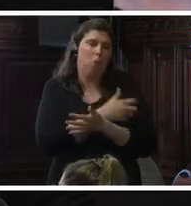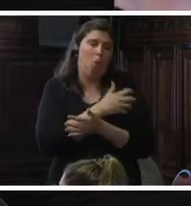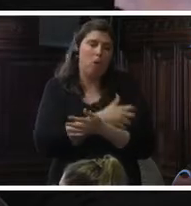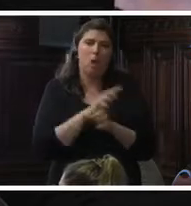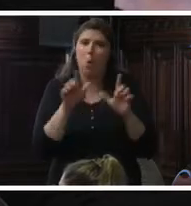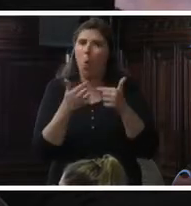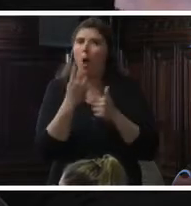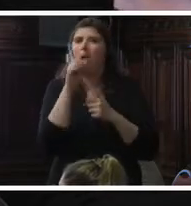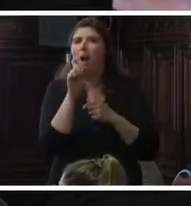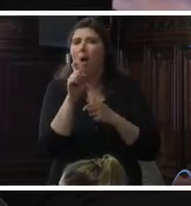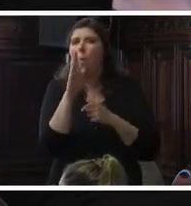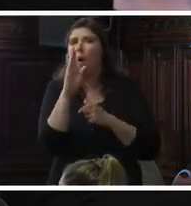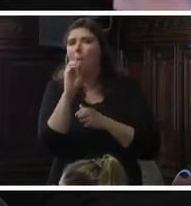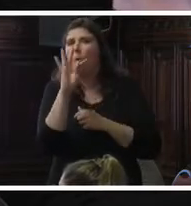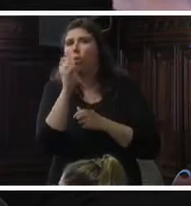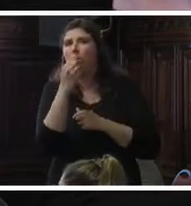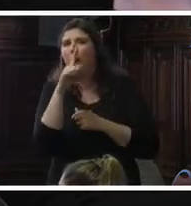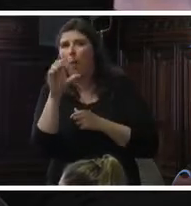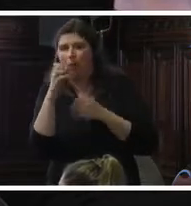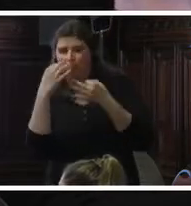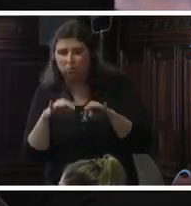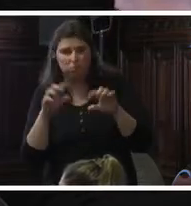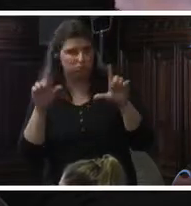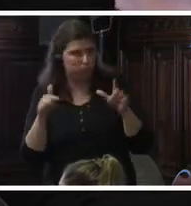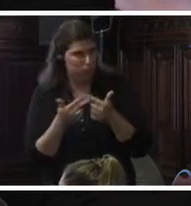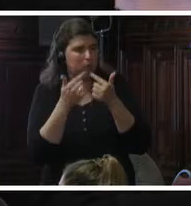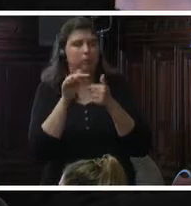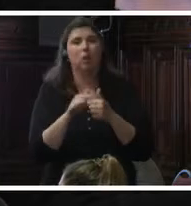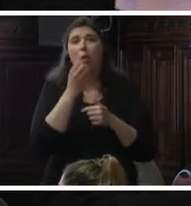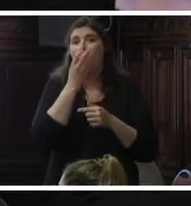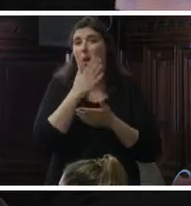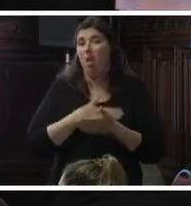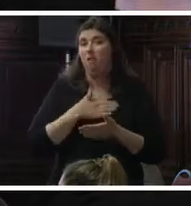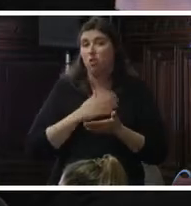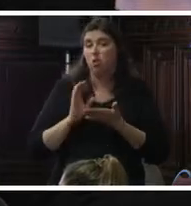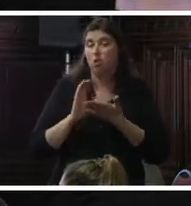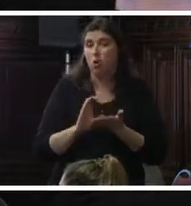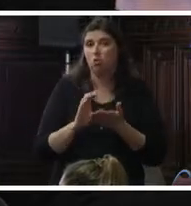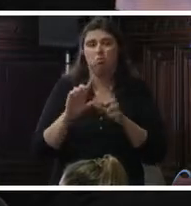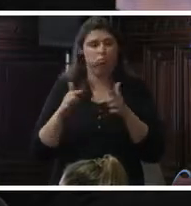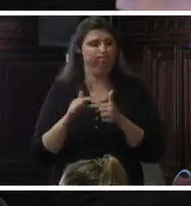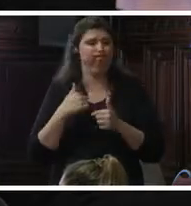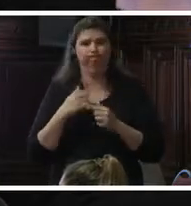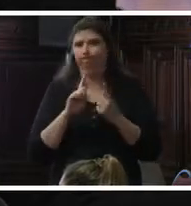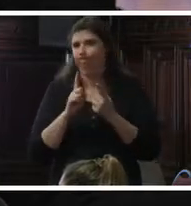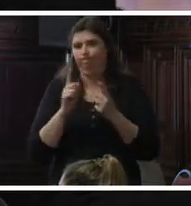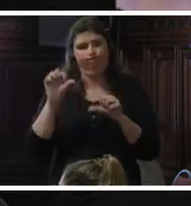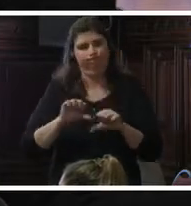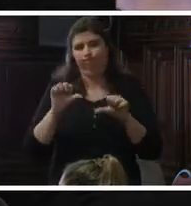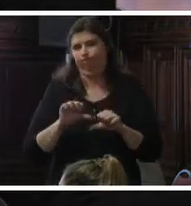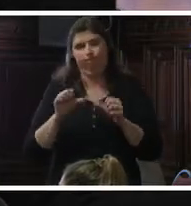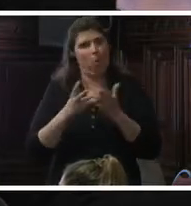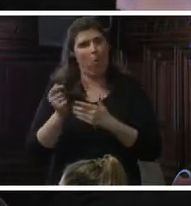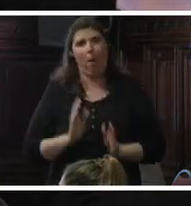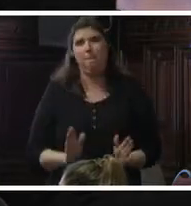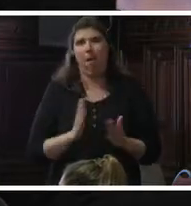mulheres informaram que o benefício social disponível não é suficiente para a compra de medicamentos, fraldas e outras necessidades. A maioria das